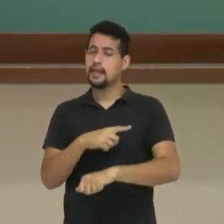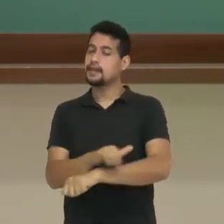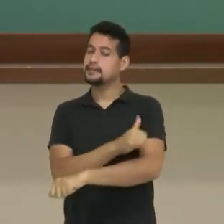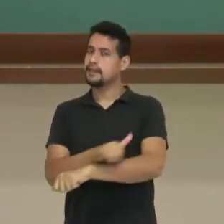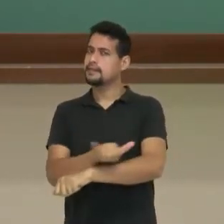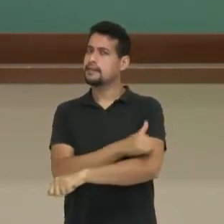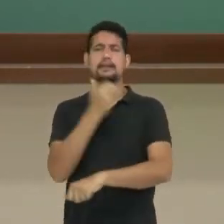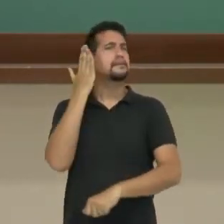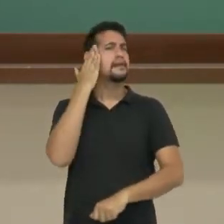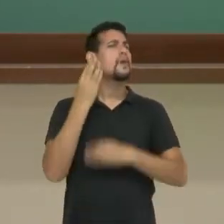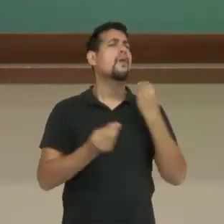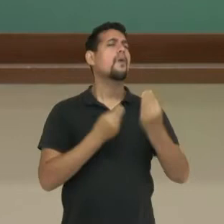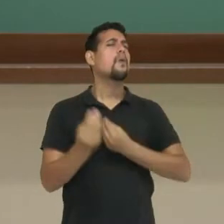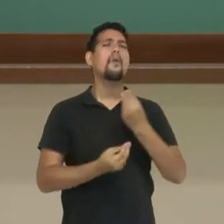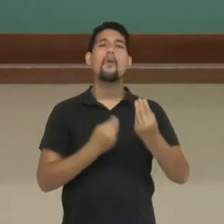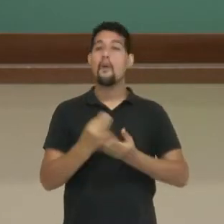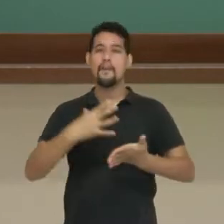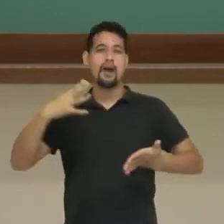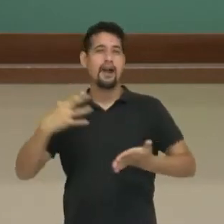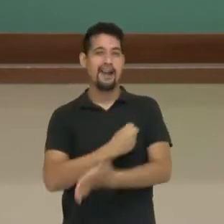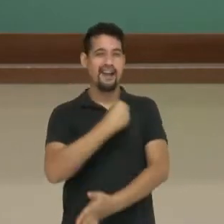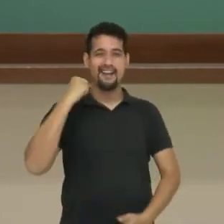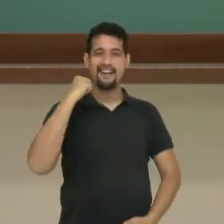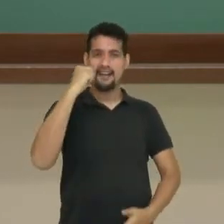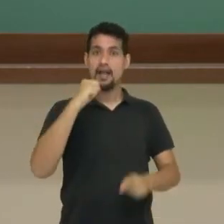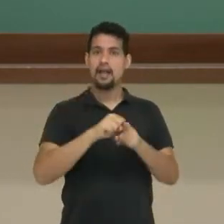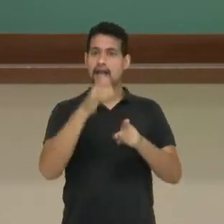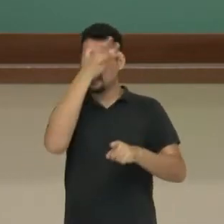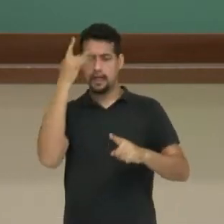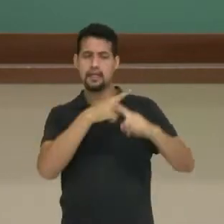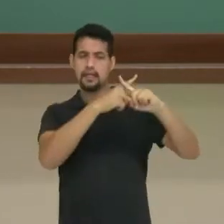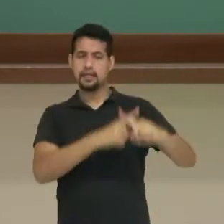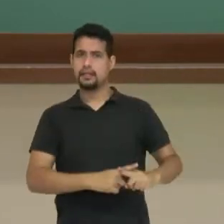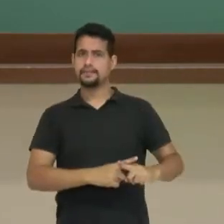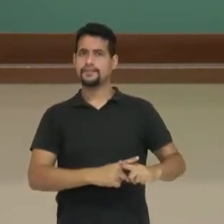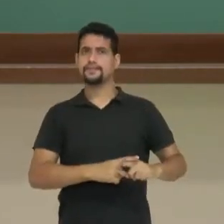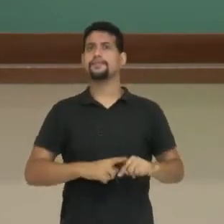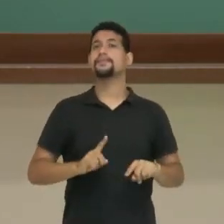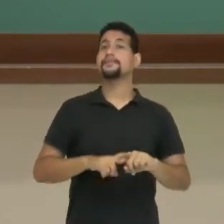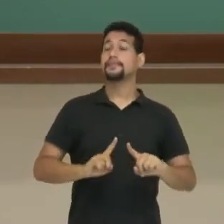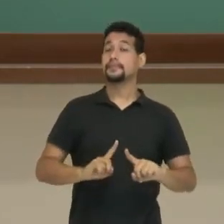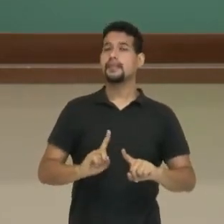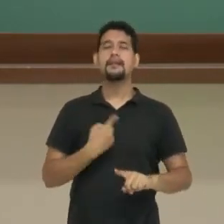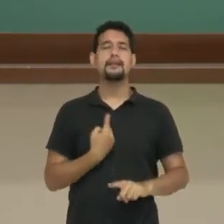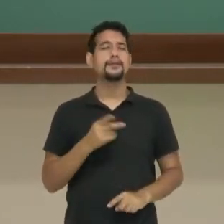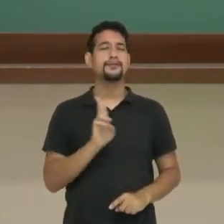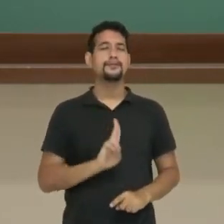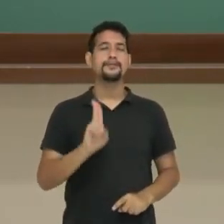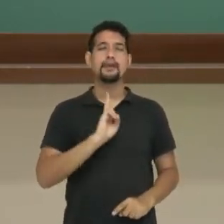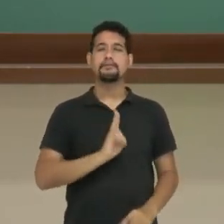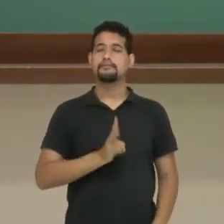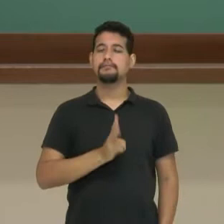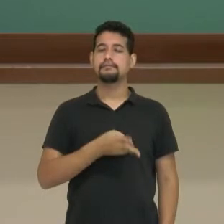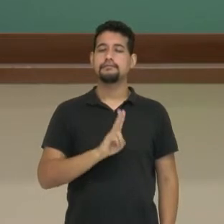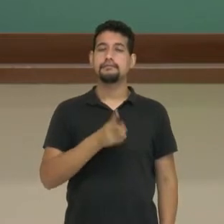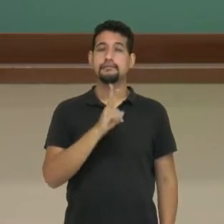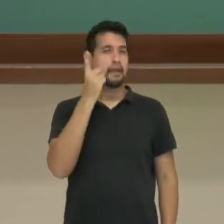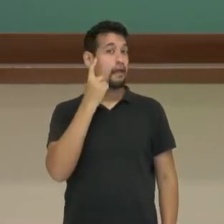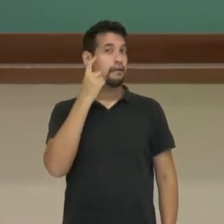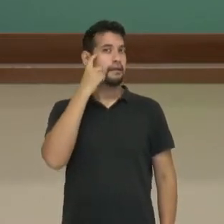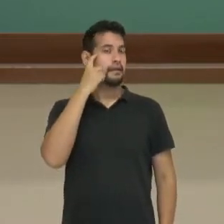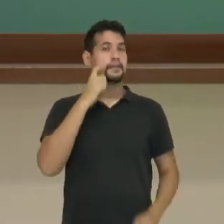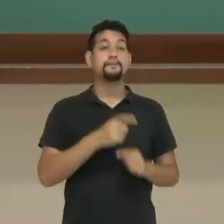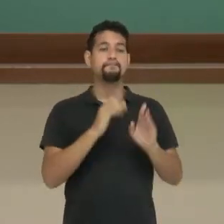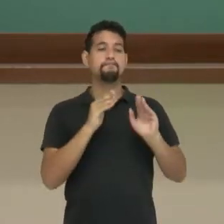saber como vencer o seu adversário, né? Então, isso a gente usa muito o raciocínio, especialmente o